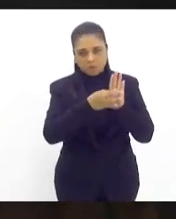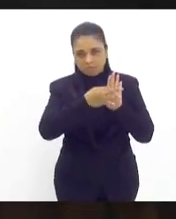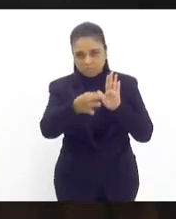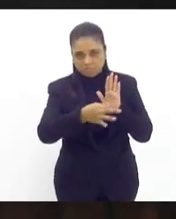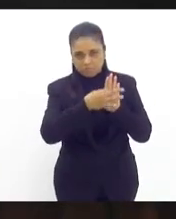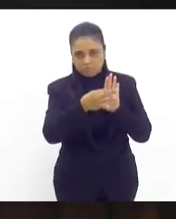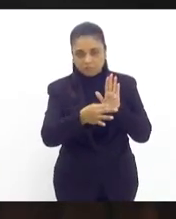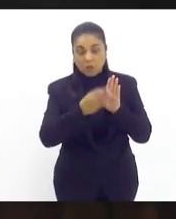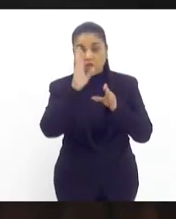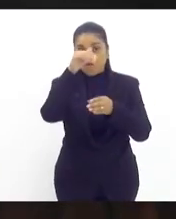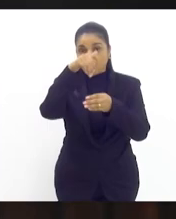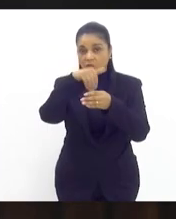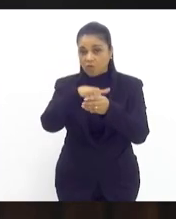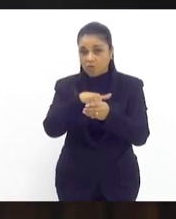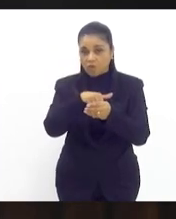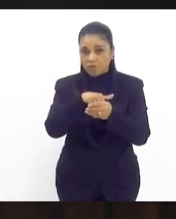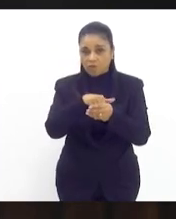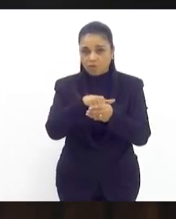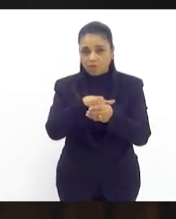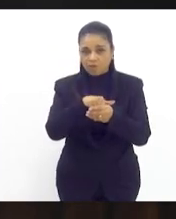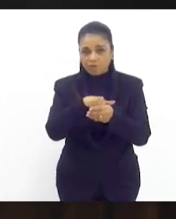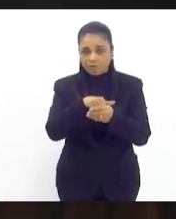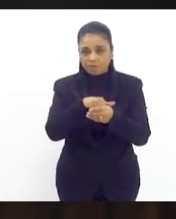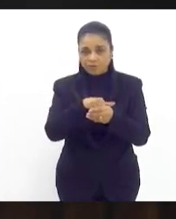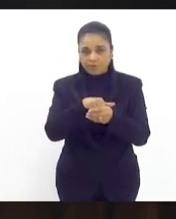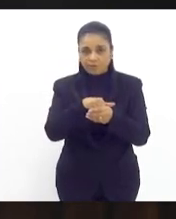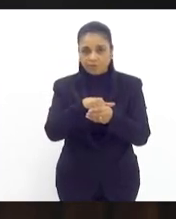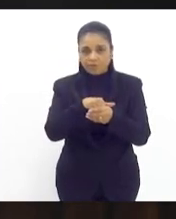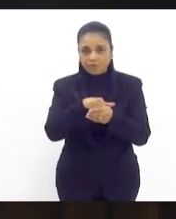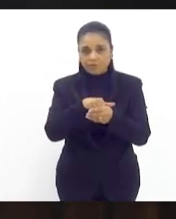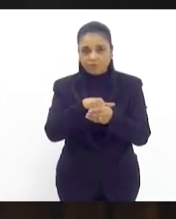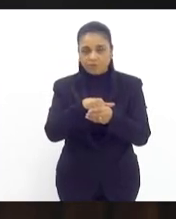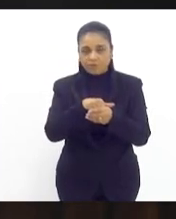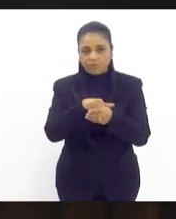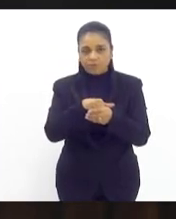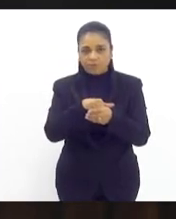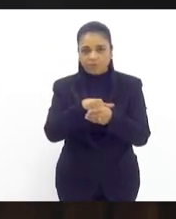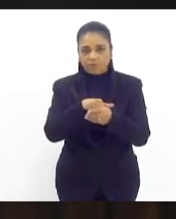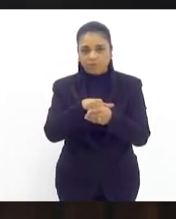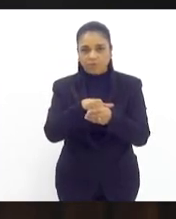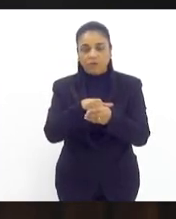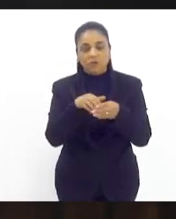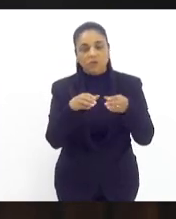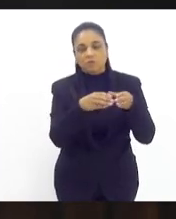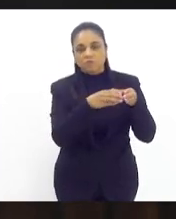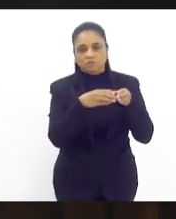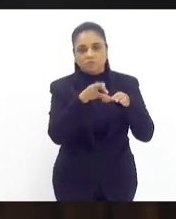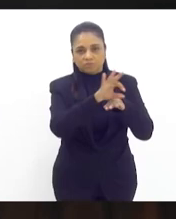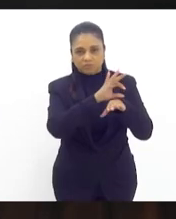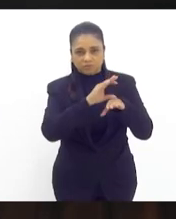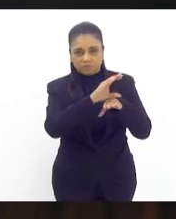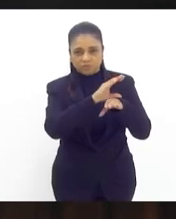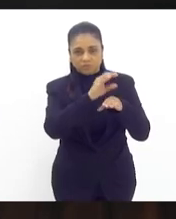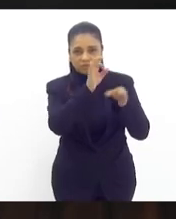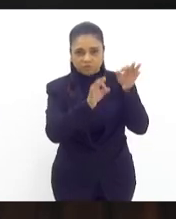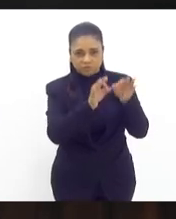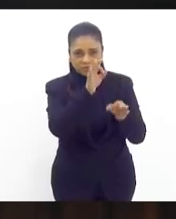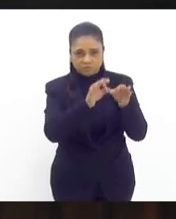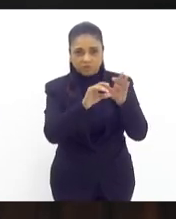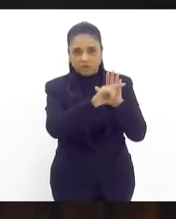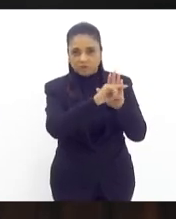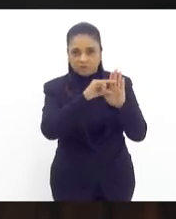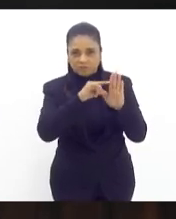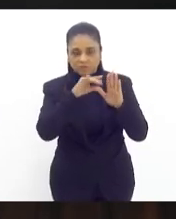em votação o parecer da comissão de constituição e justiça as emendas